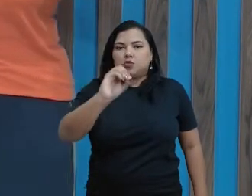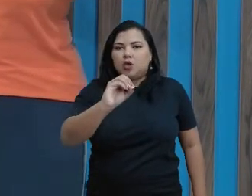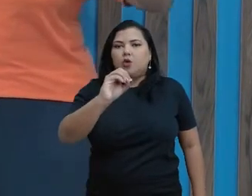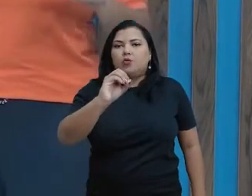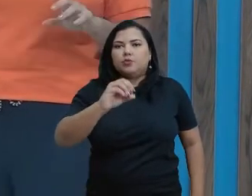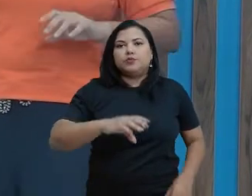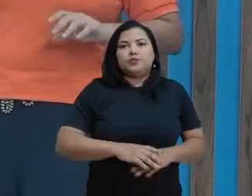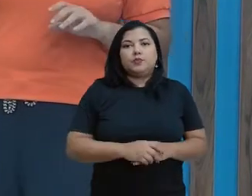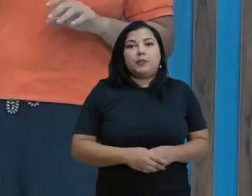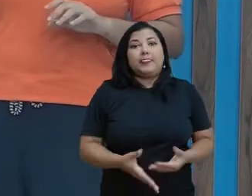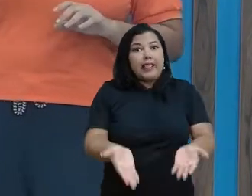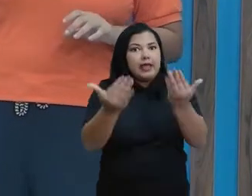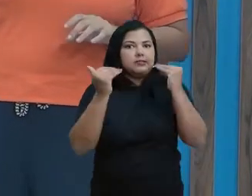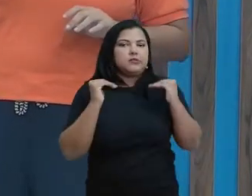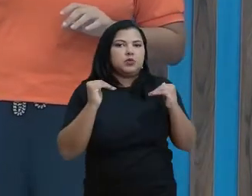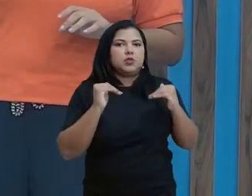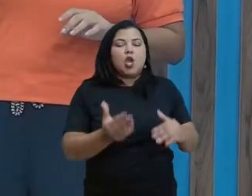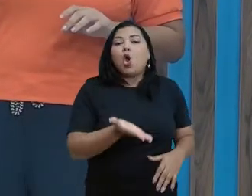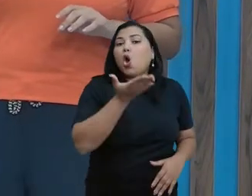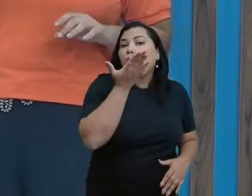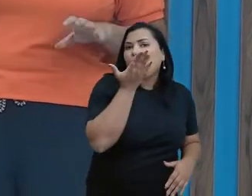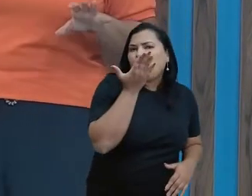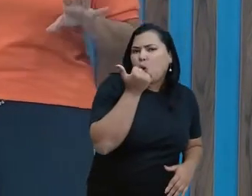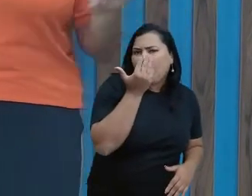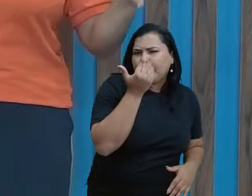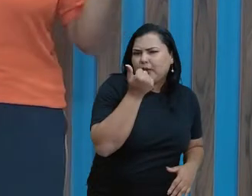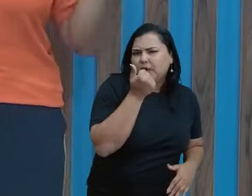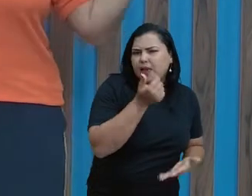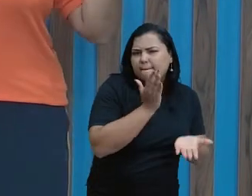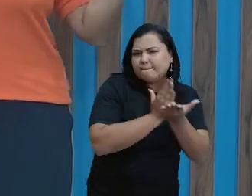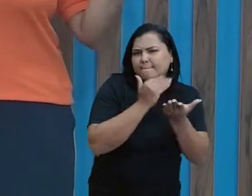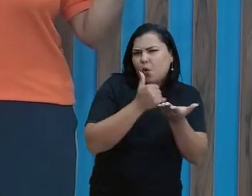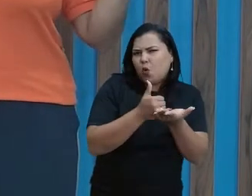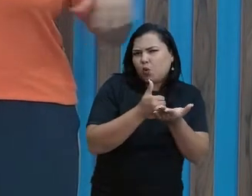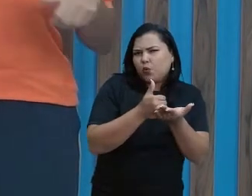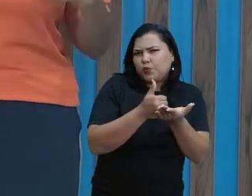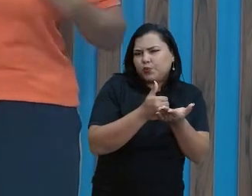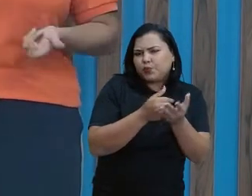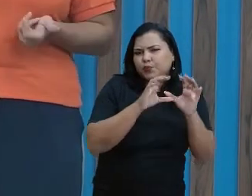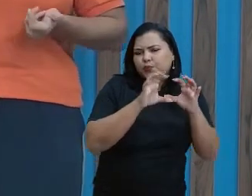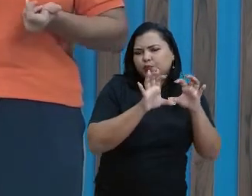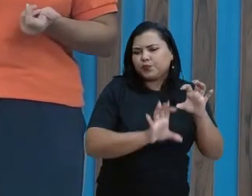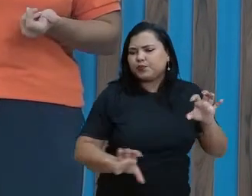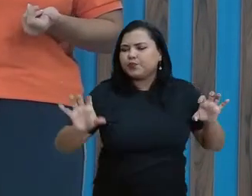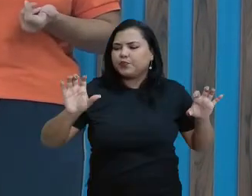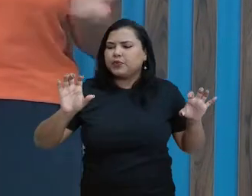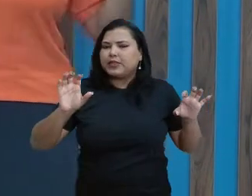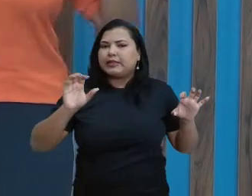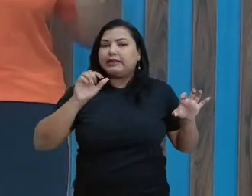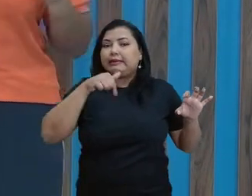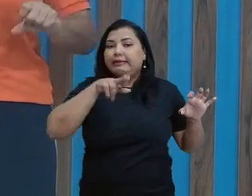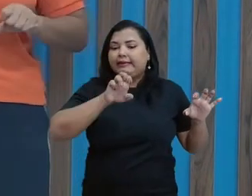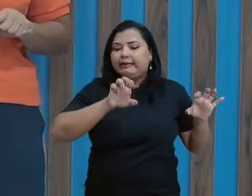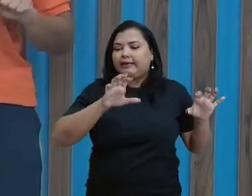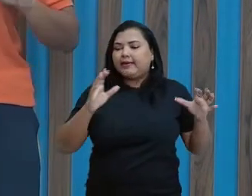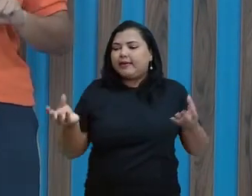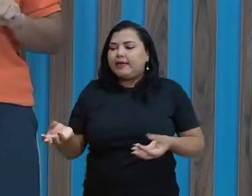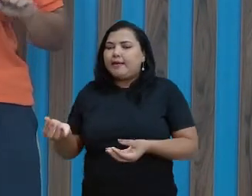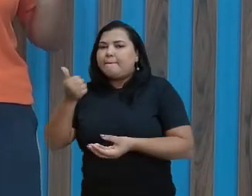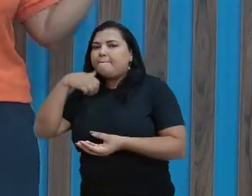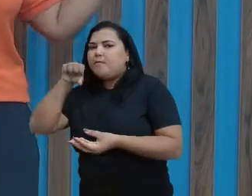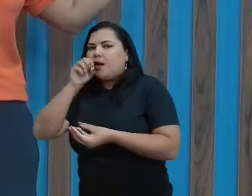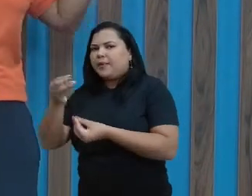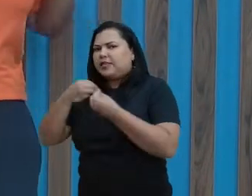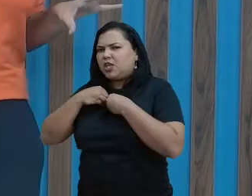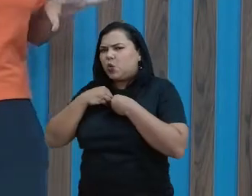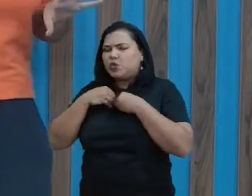oração principal, que ganhei da minha mãe. Mas se eu tenho essas orações sozinhas, elas fazem sentido? Professora